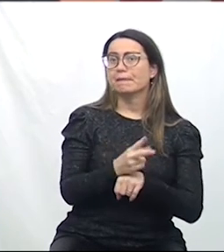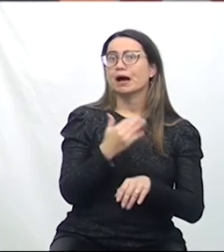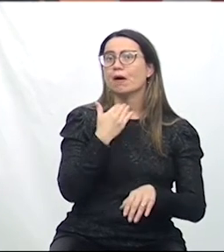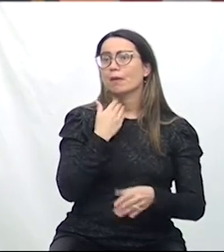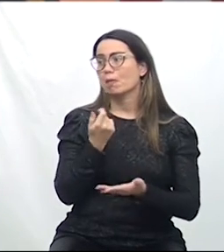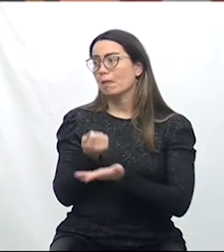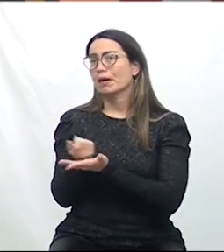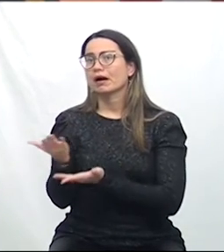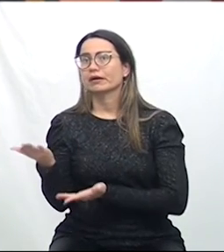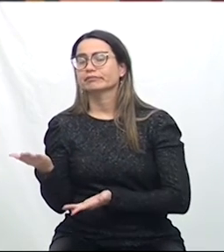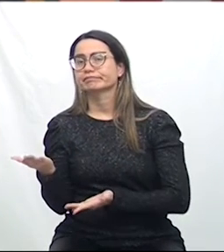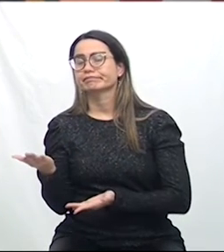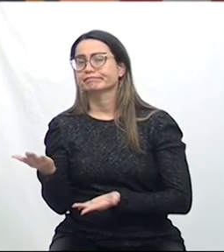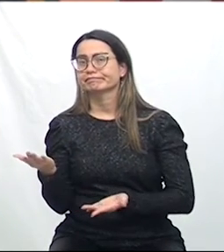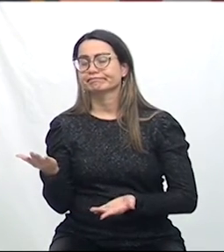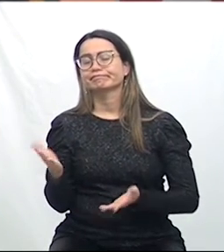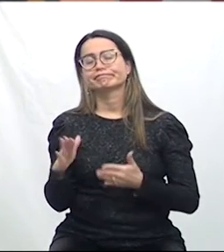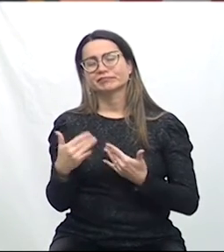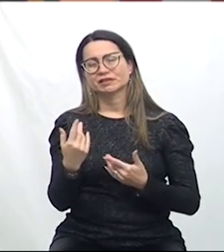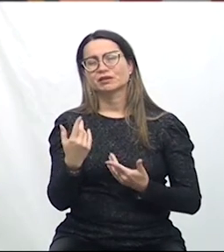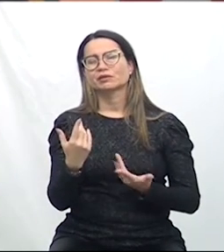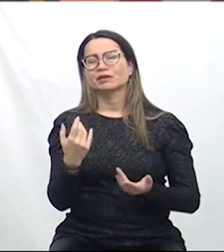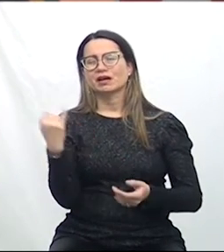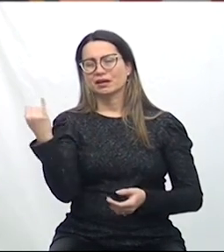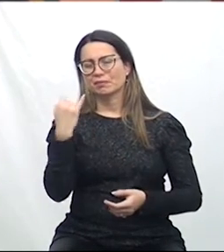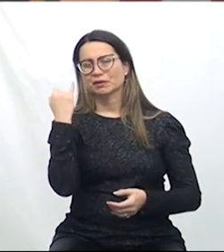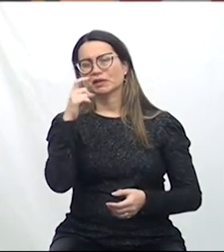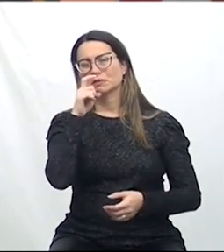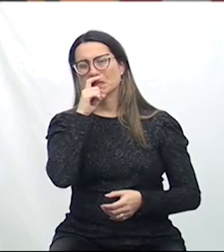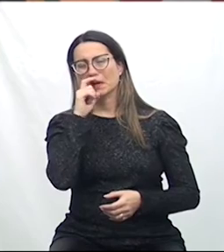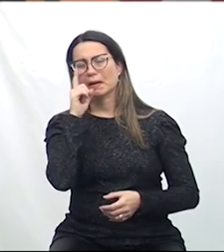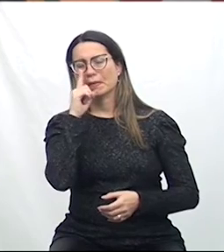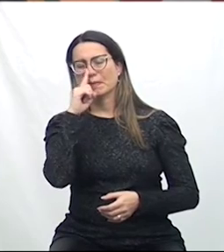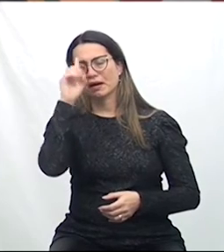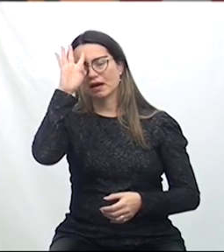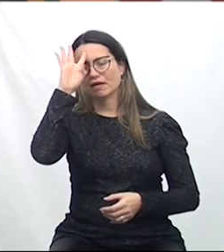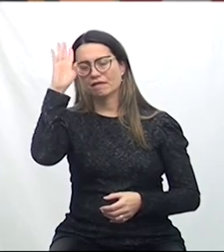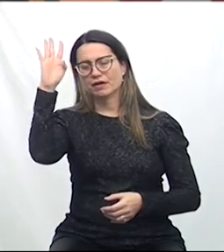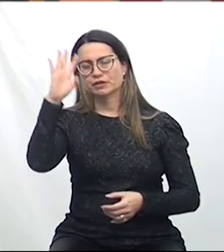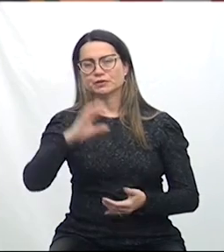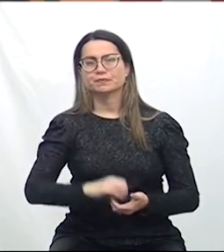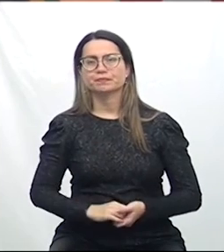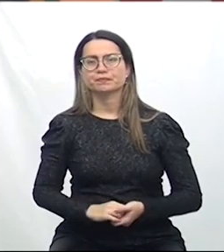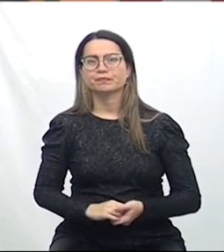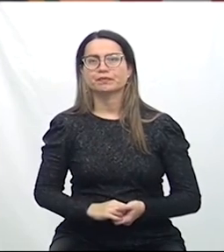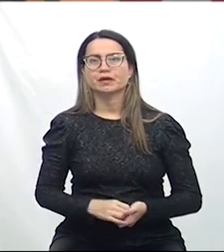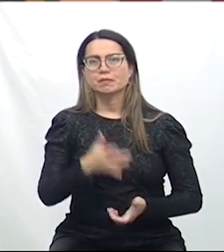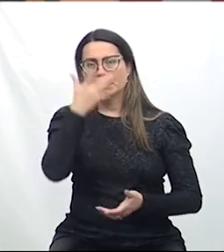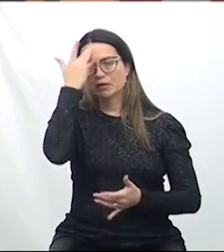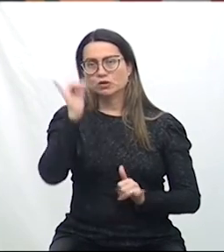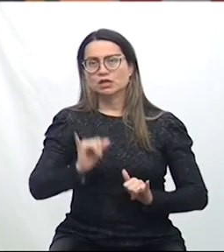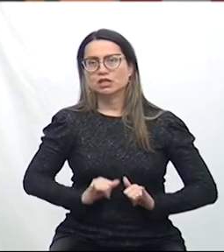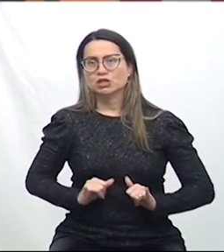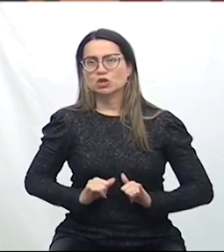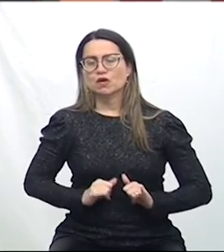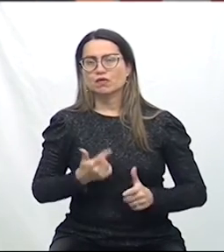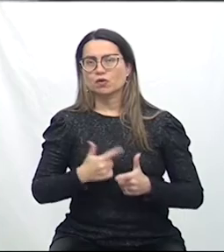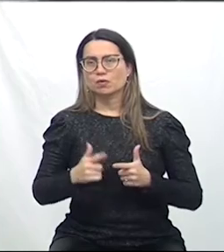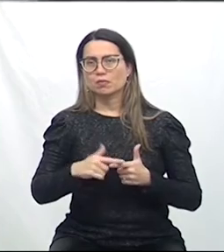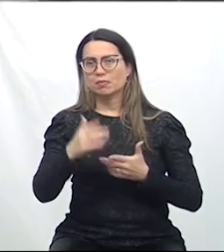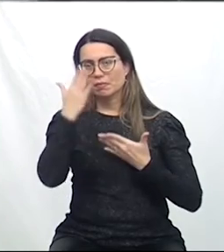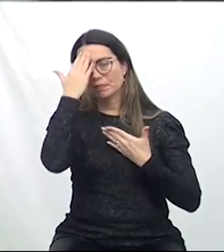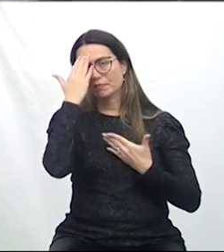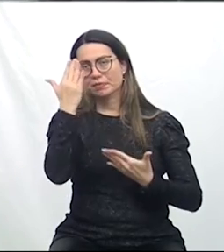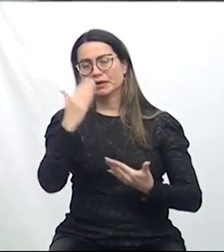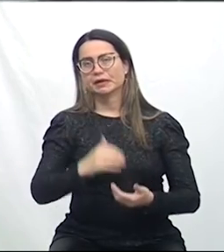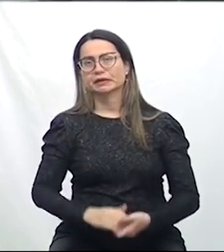dúvida que é uma oportunidade muito importante para os pais, para as mães, para as pessoas que sofrem com esse problema. Obrigado, senhora presidente.